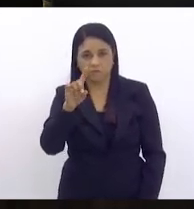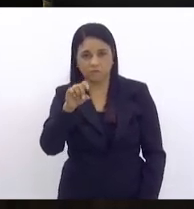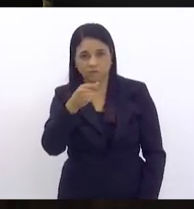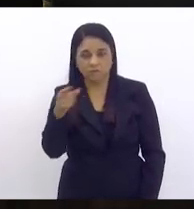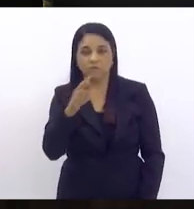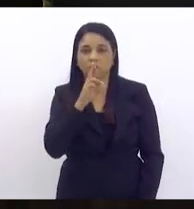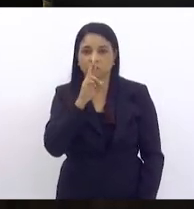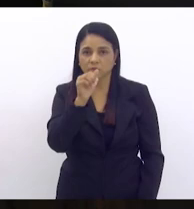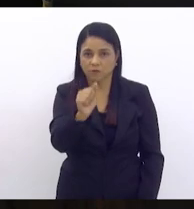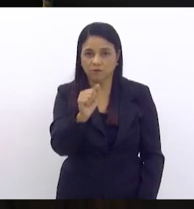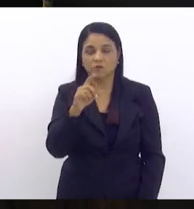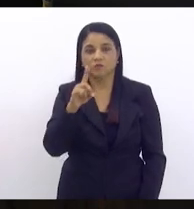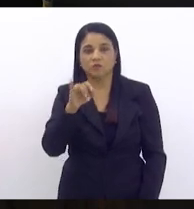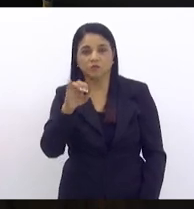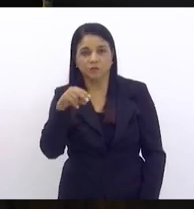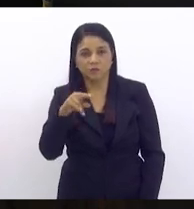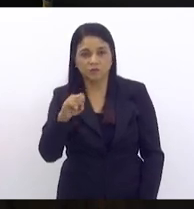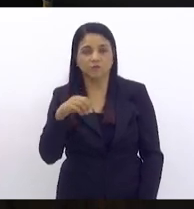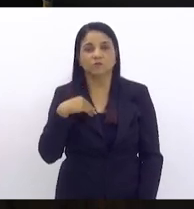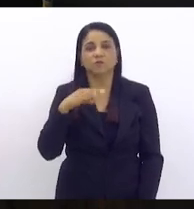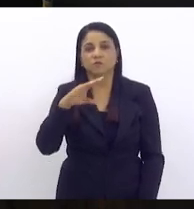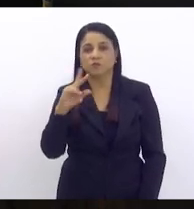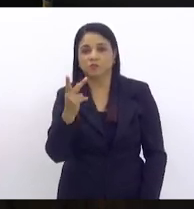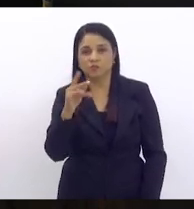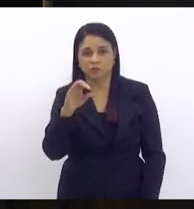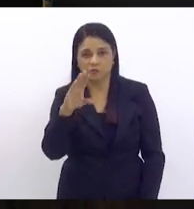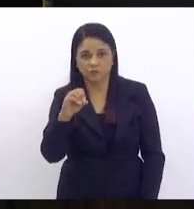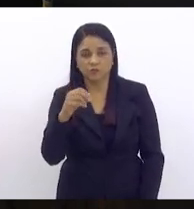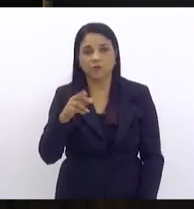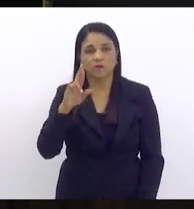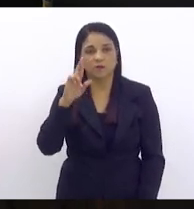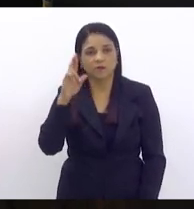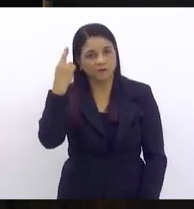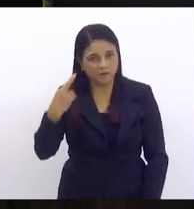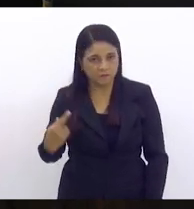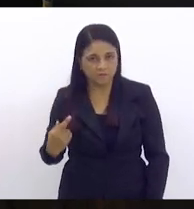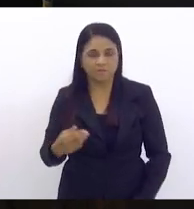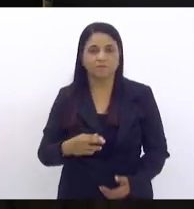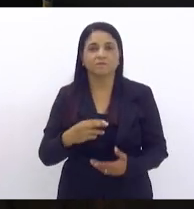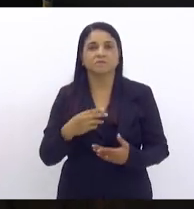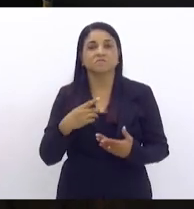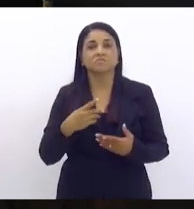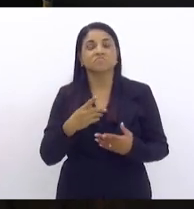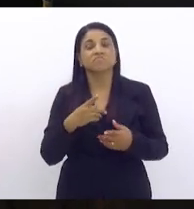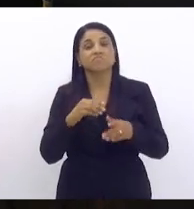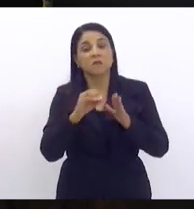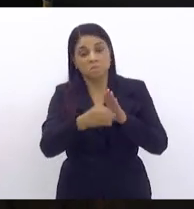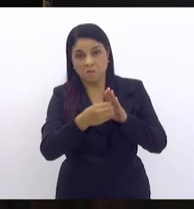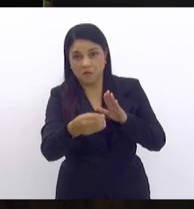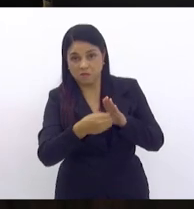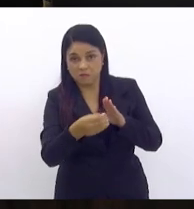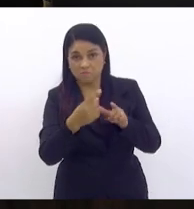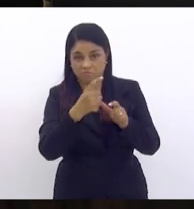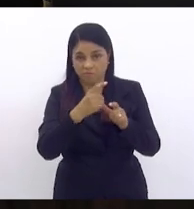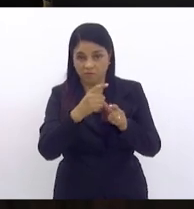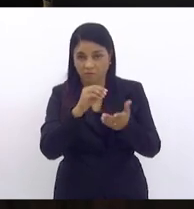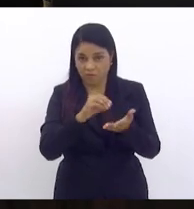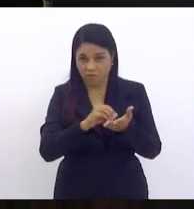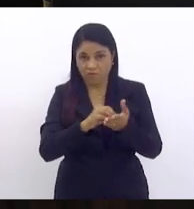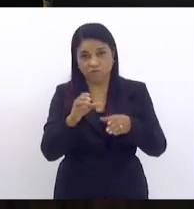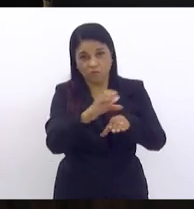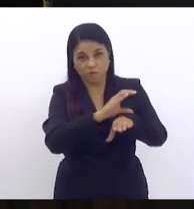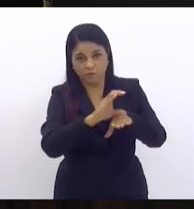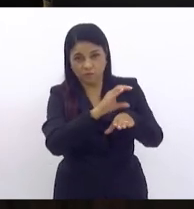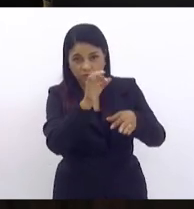Rodrigo Amorim, Dionísio Lins, Chico Machado e Renata Souza. Pendente de pareceres das comissões de Constituição